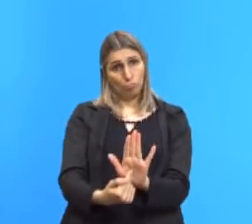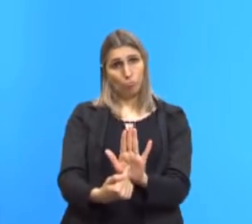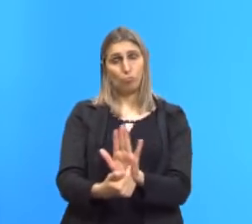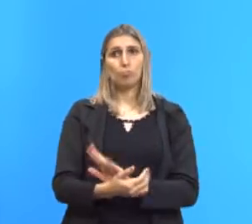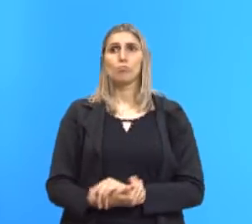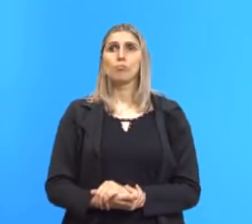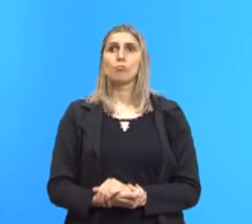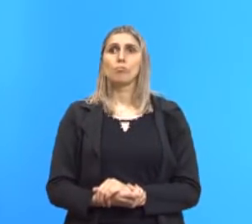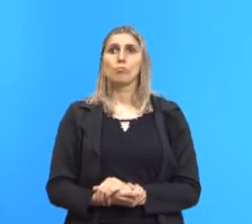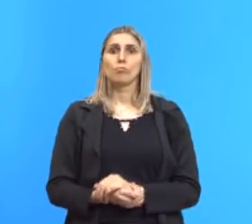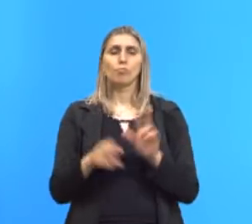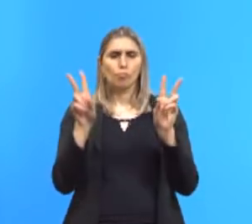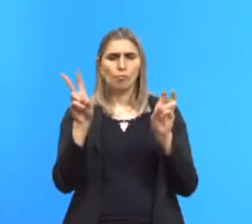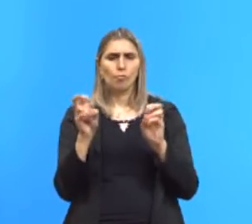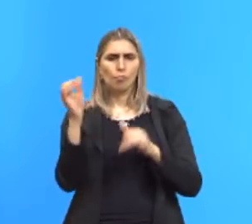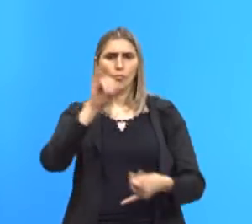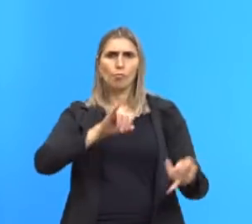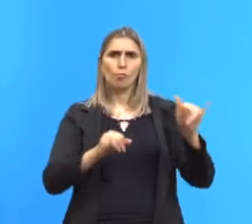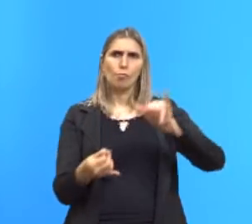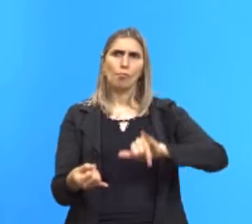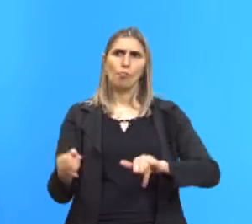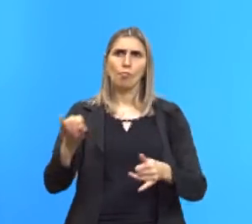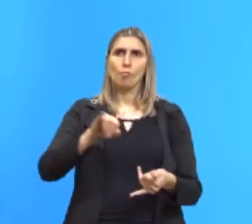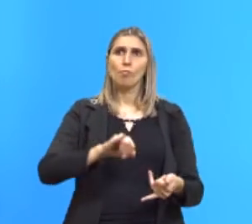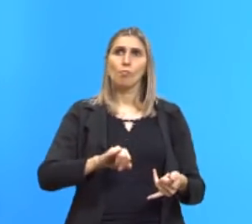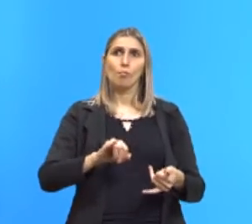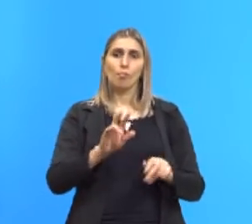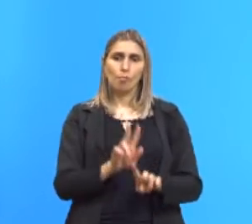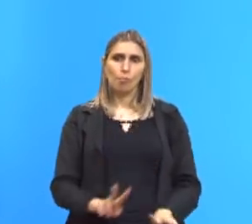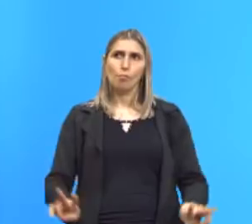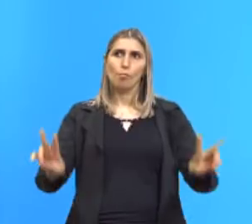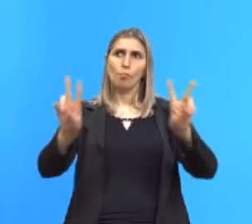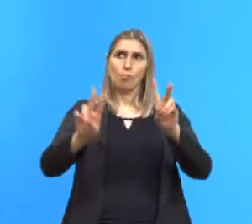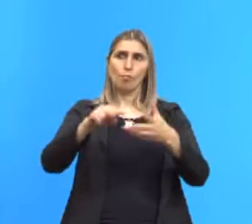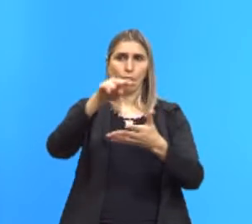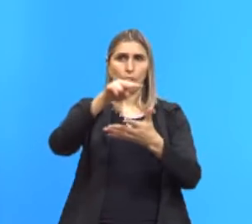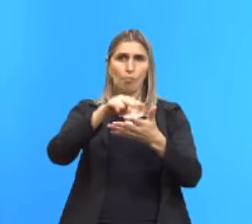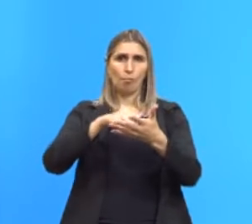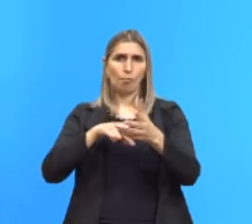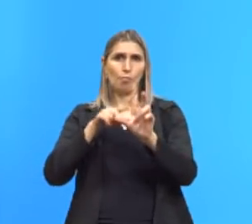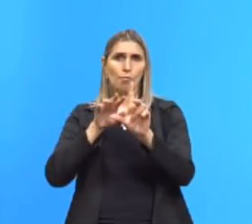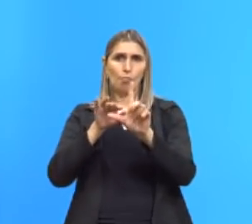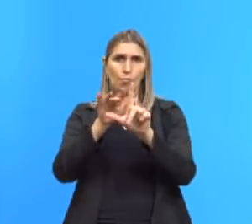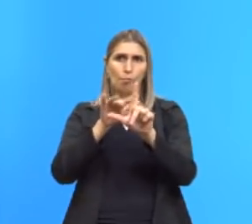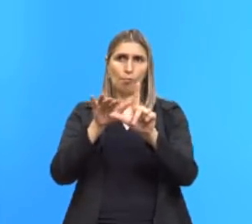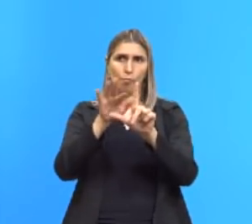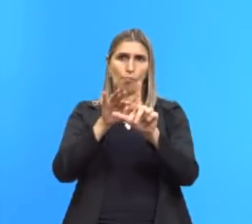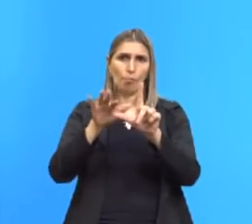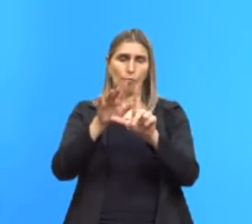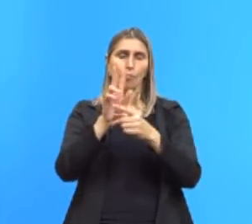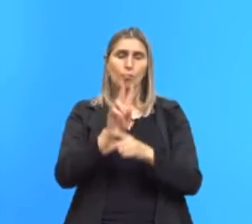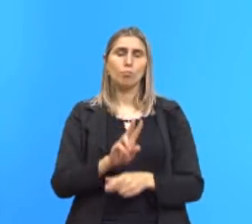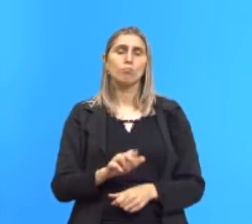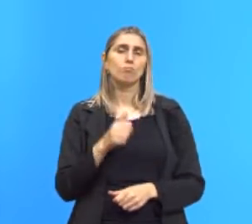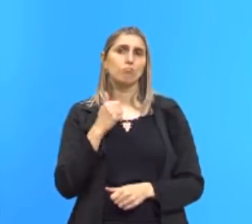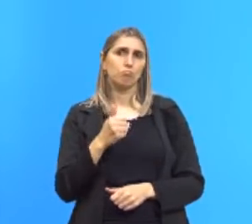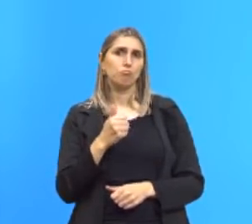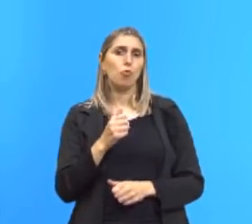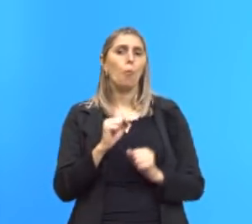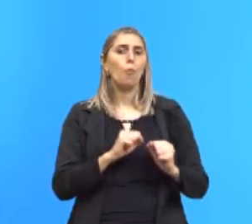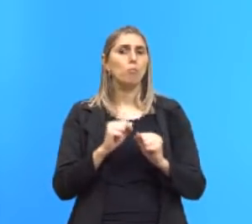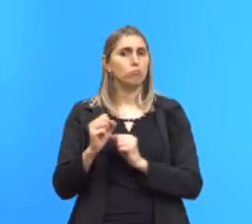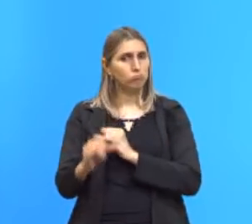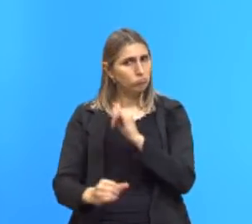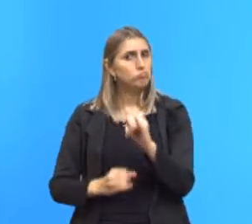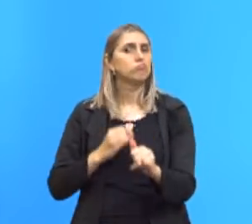sobre o laboratório virtual. Aqui eu deixei um leitor de QR Code, esse laboratório virtual ele está na